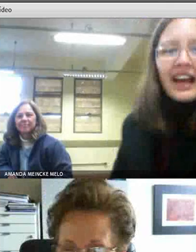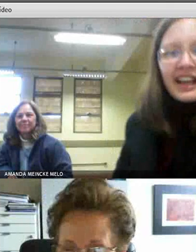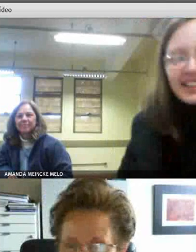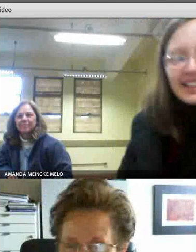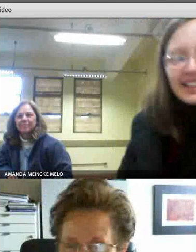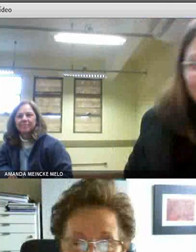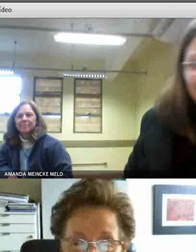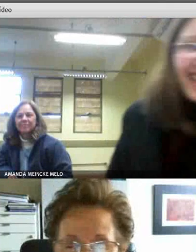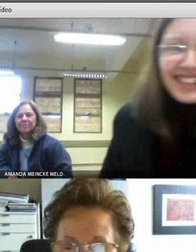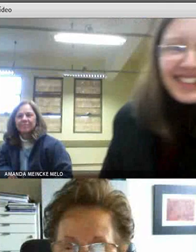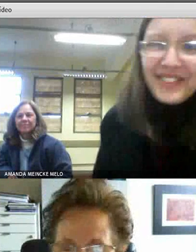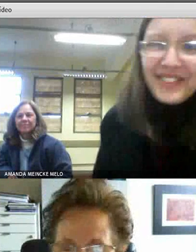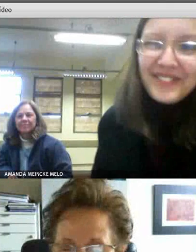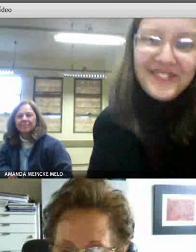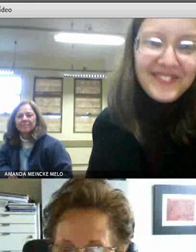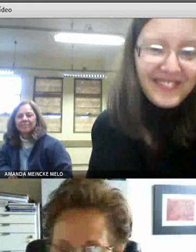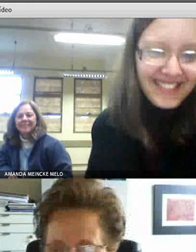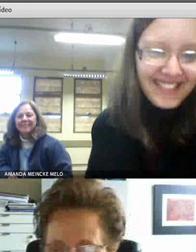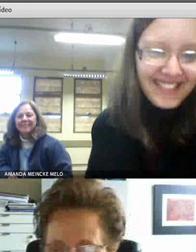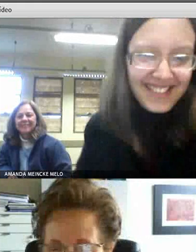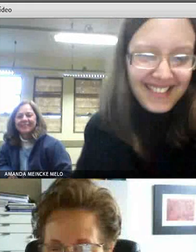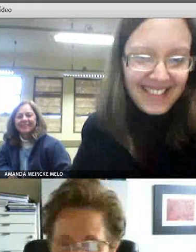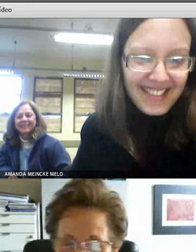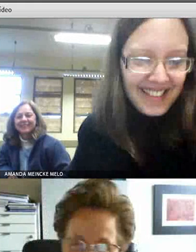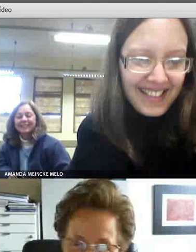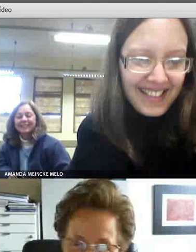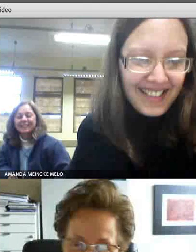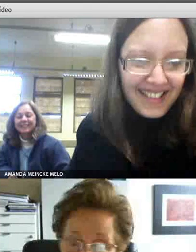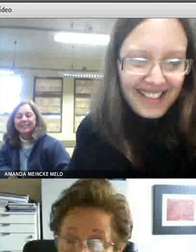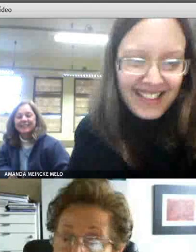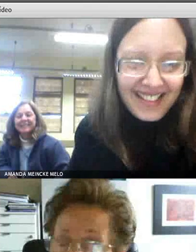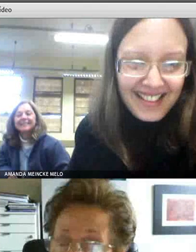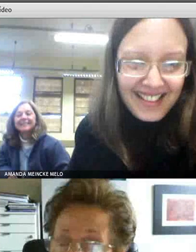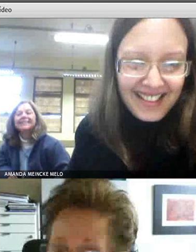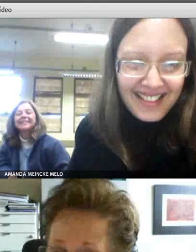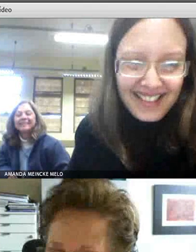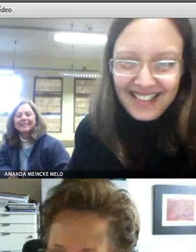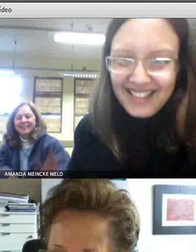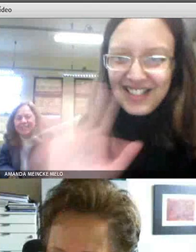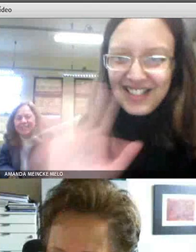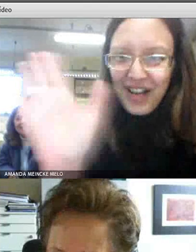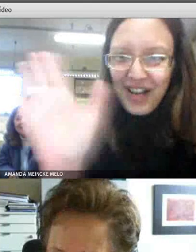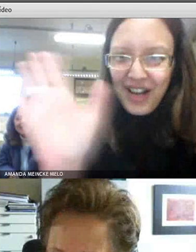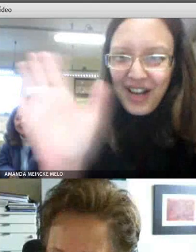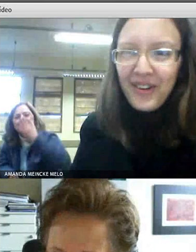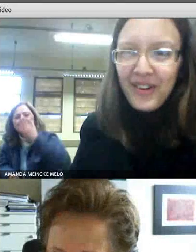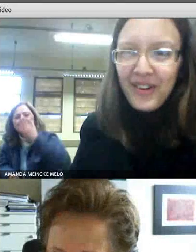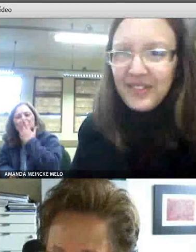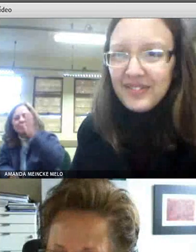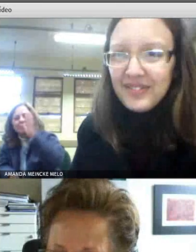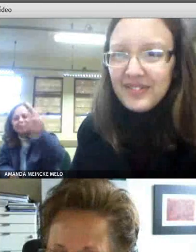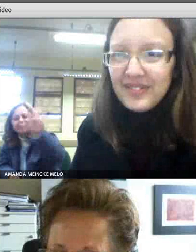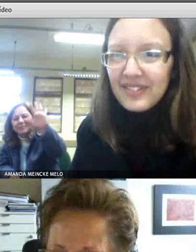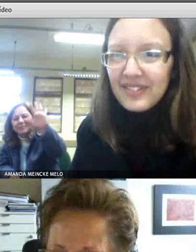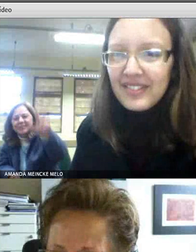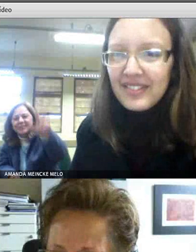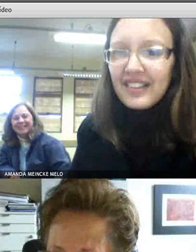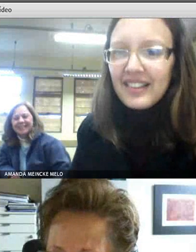Aí dá tá um sininho no Valente. Tchau. Tu tá com a tua tese publicada tchau, já? Tchau. Tua tese que fizeste